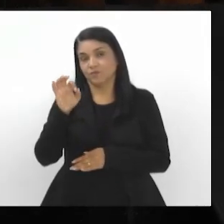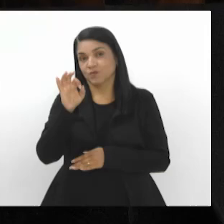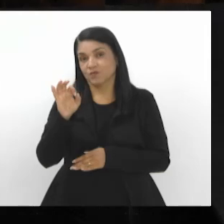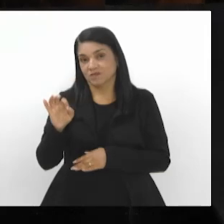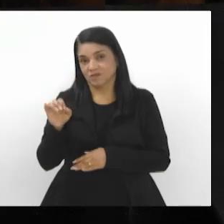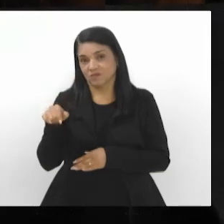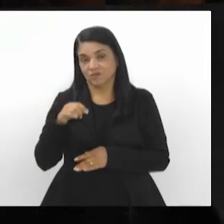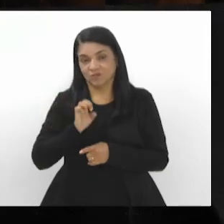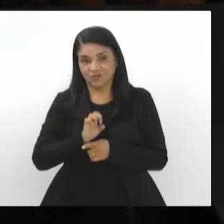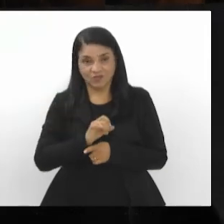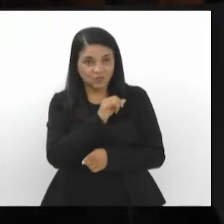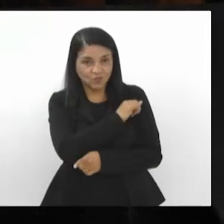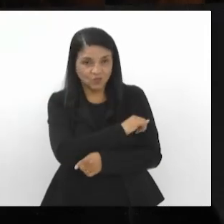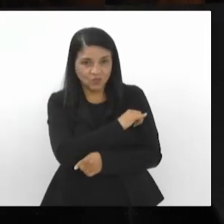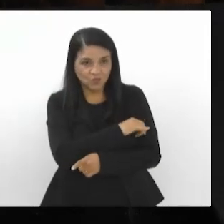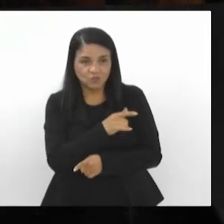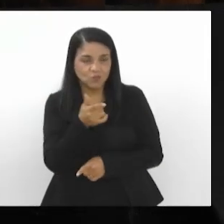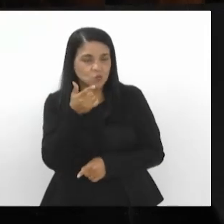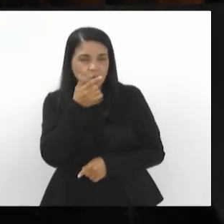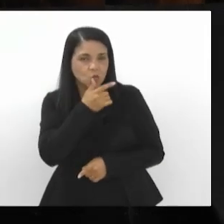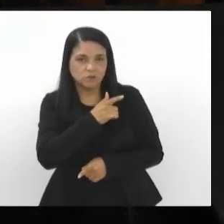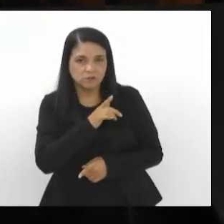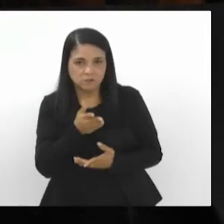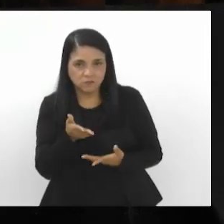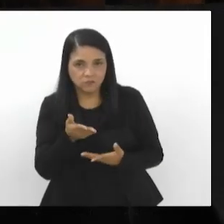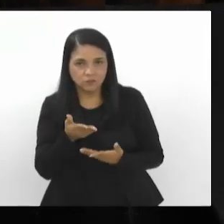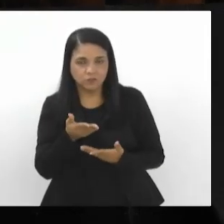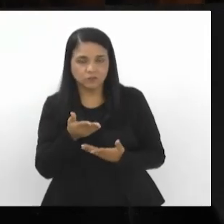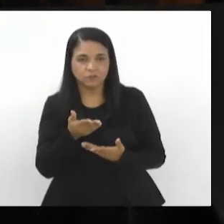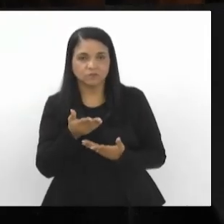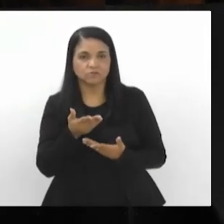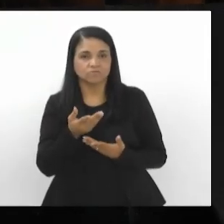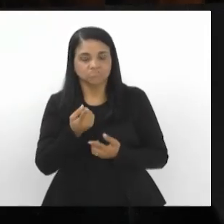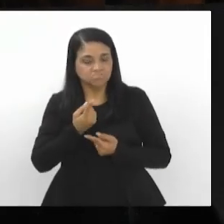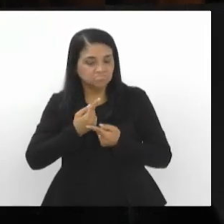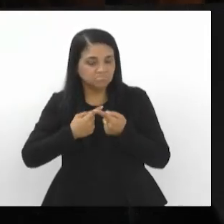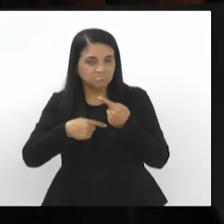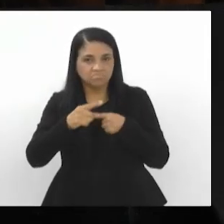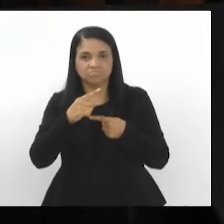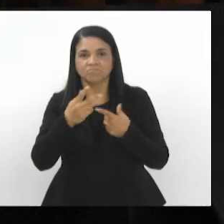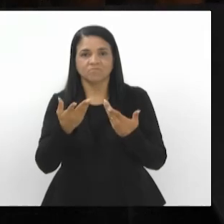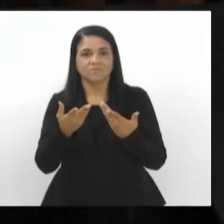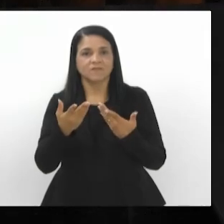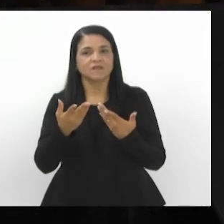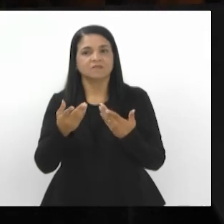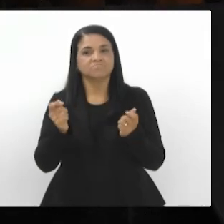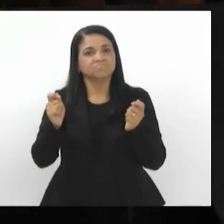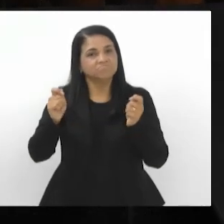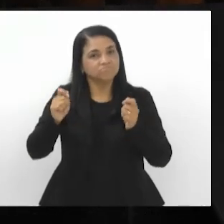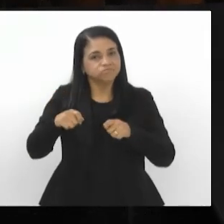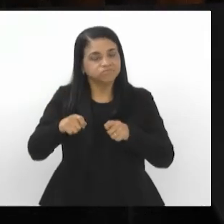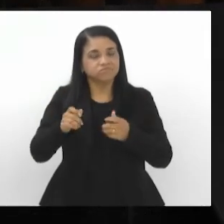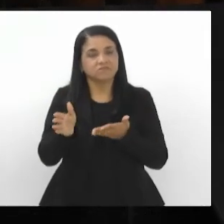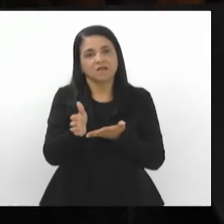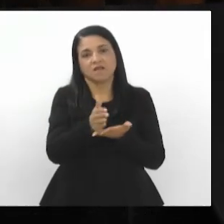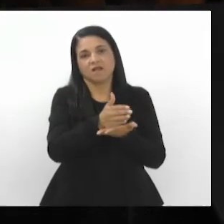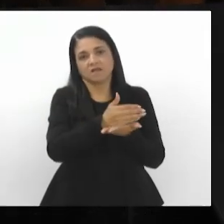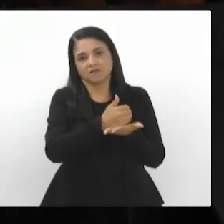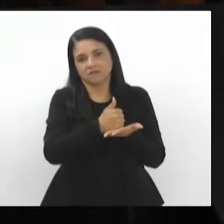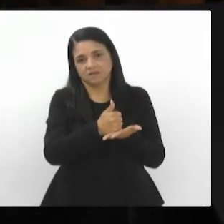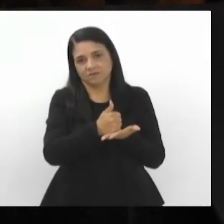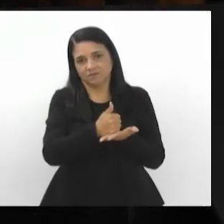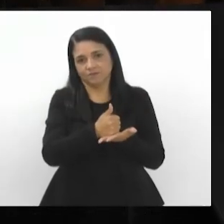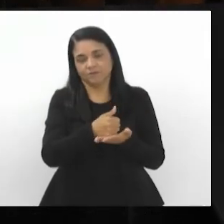Janeiro não tem um aumento real da sua possibilidade de arrecadação